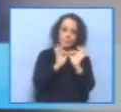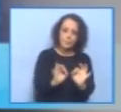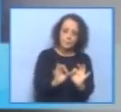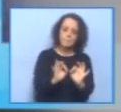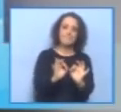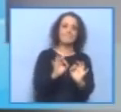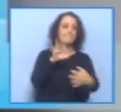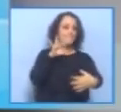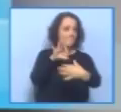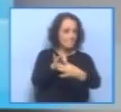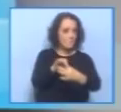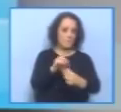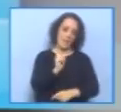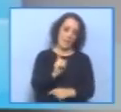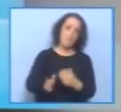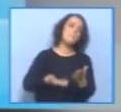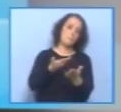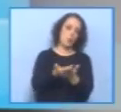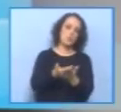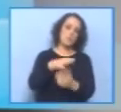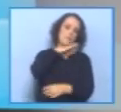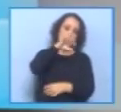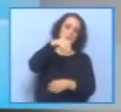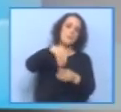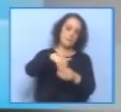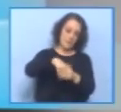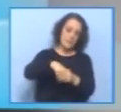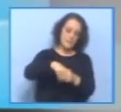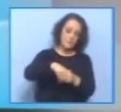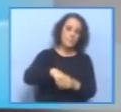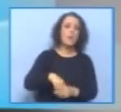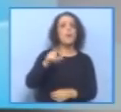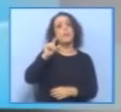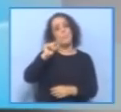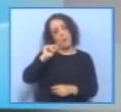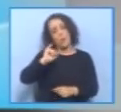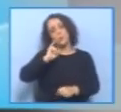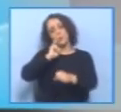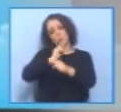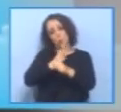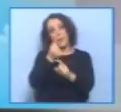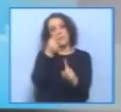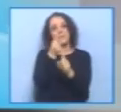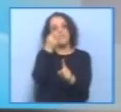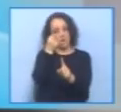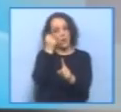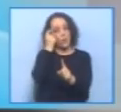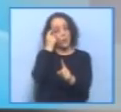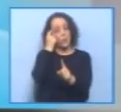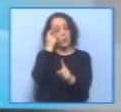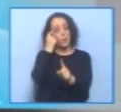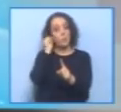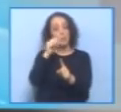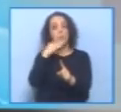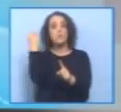um novo desafio para a catequese dos adolescentes, para cortar, porque a catequese dos adolescentes é vista em continuidade da catequese